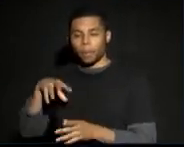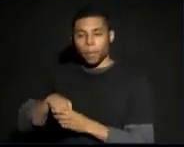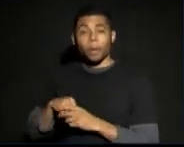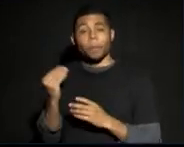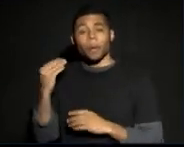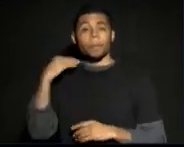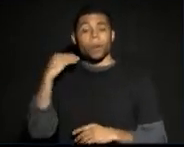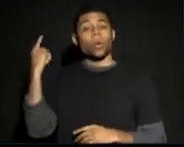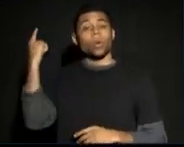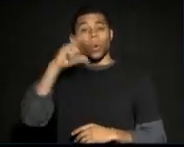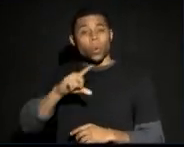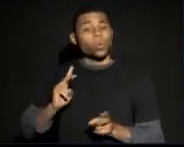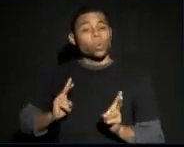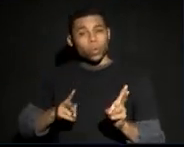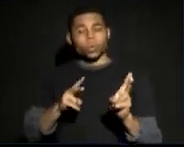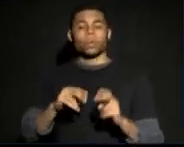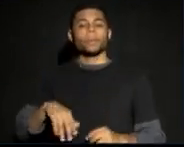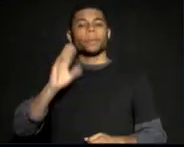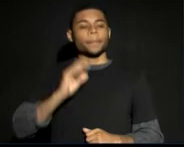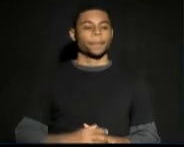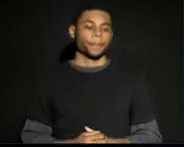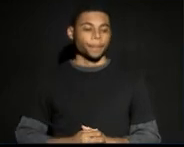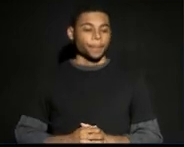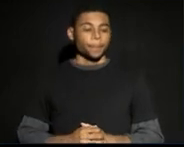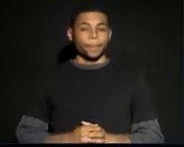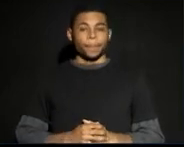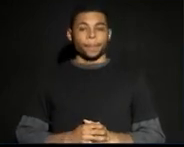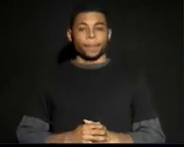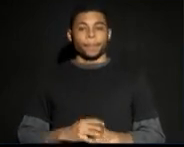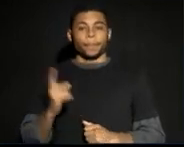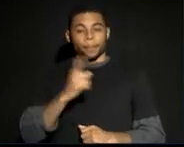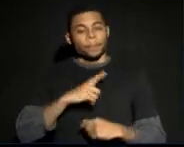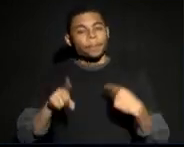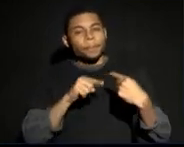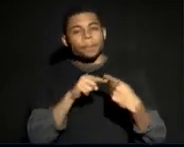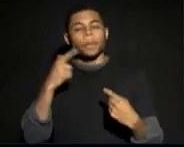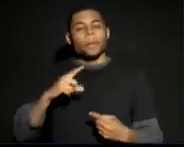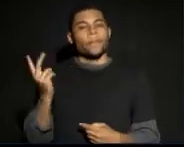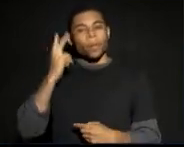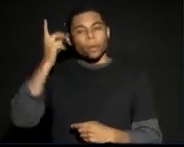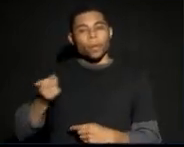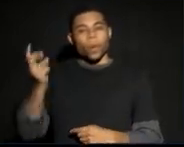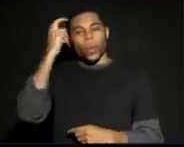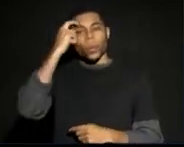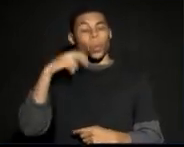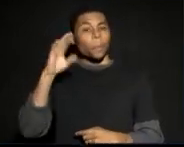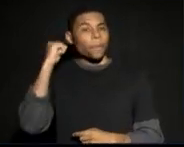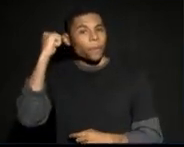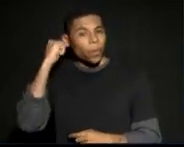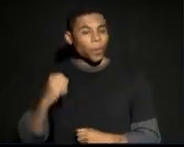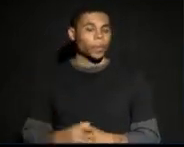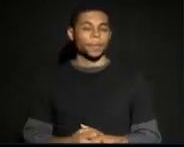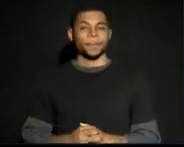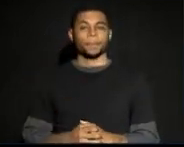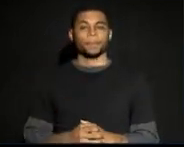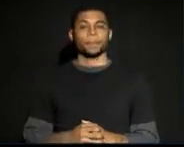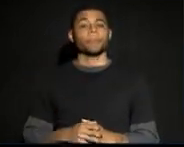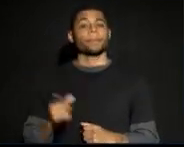o banco continue é com a sua missão e seus valores e uma cultura forte